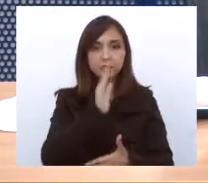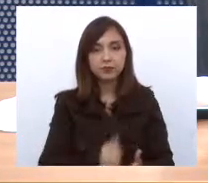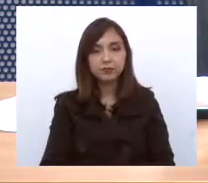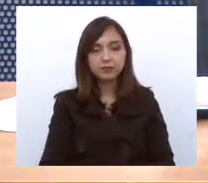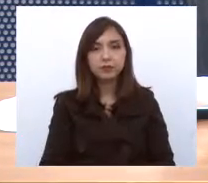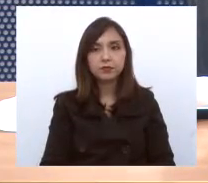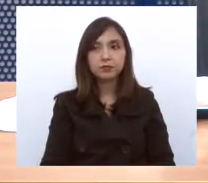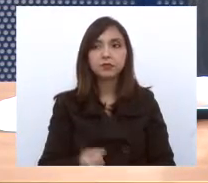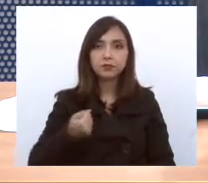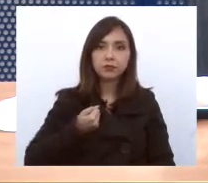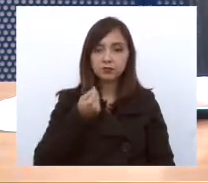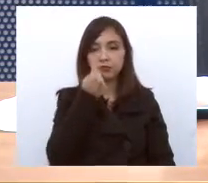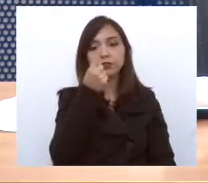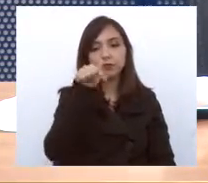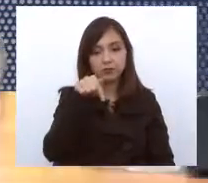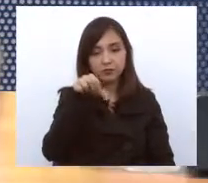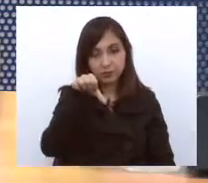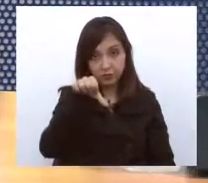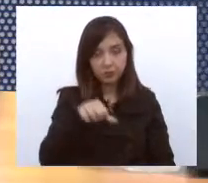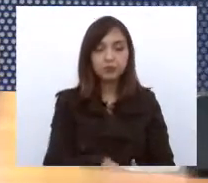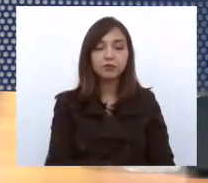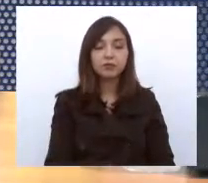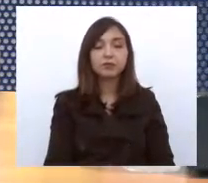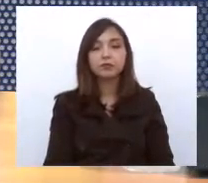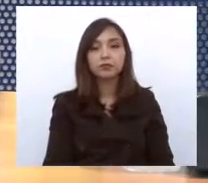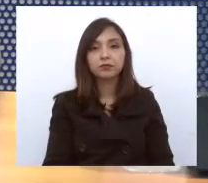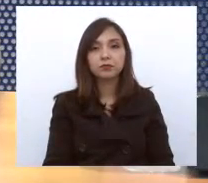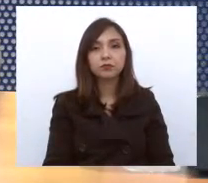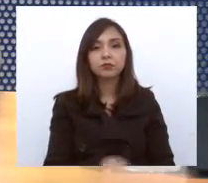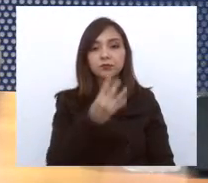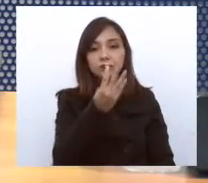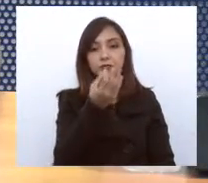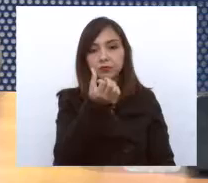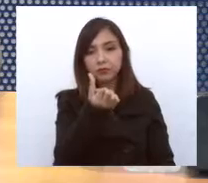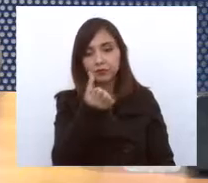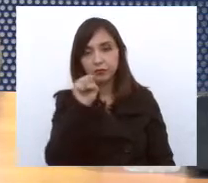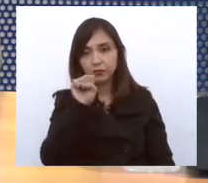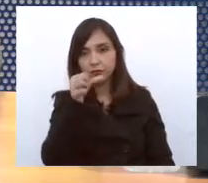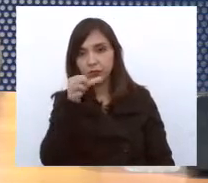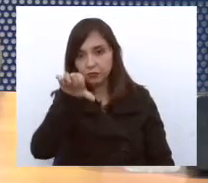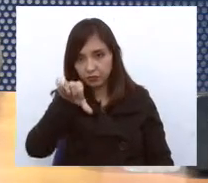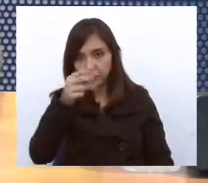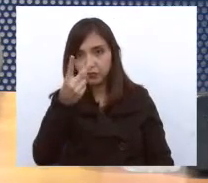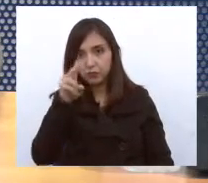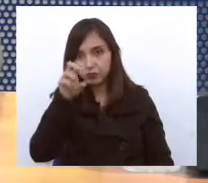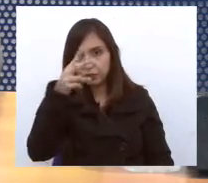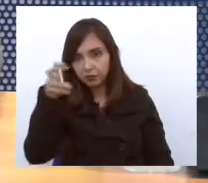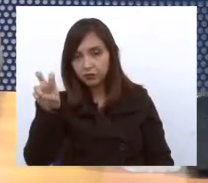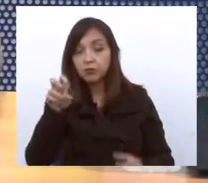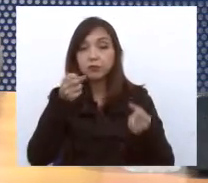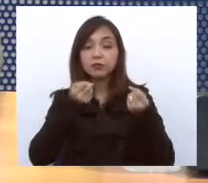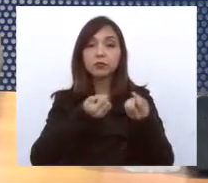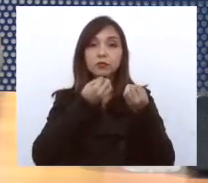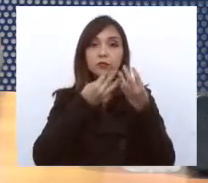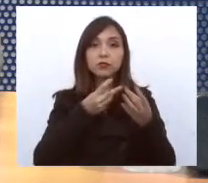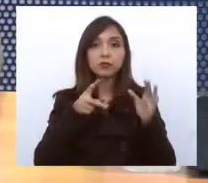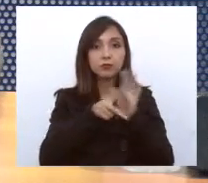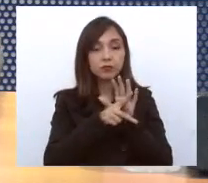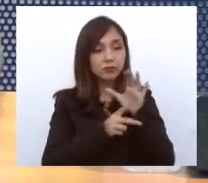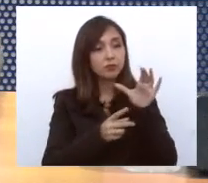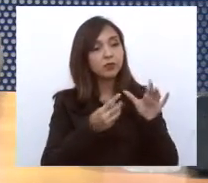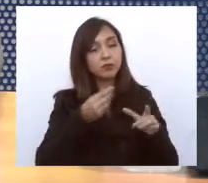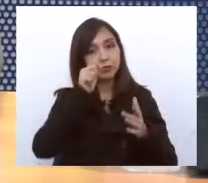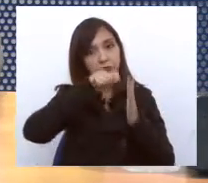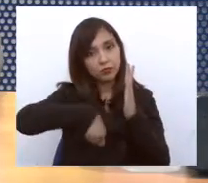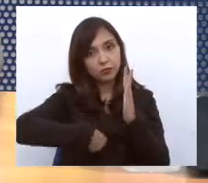votação, aprovado, encaminhe-se. Item 19. Leitura, discussão e votação do requerimento 4689/2015. Informações referentes à existência de